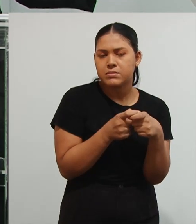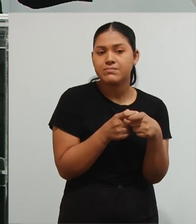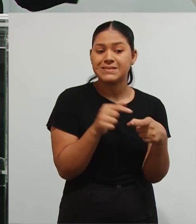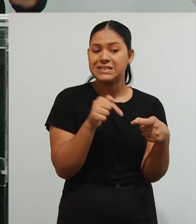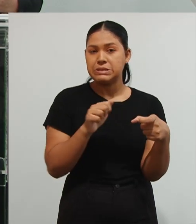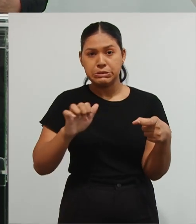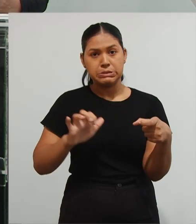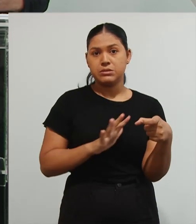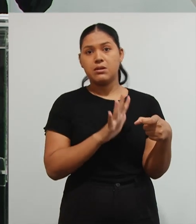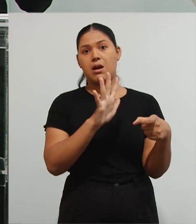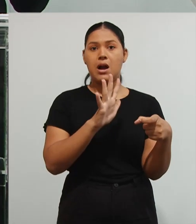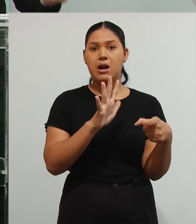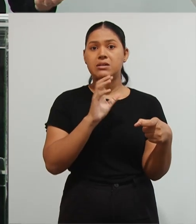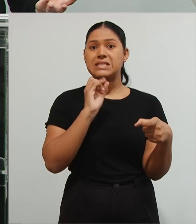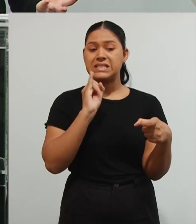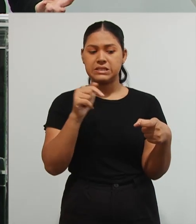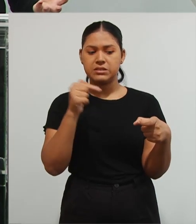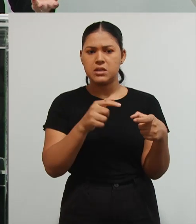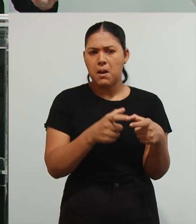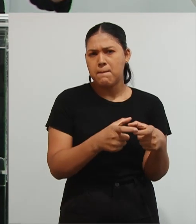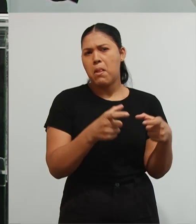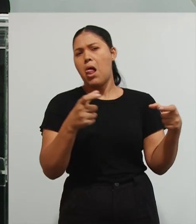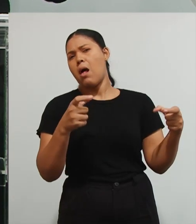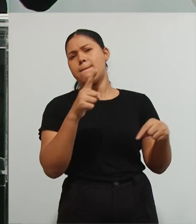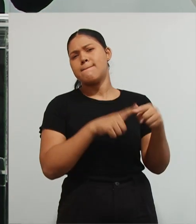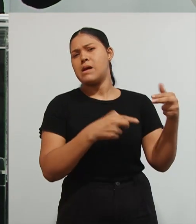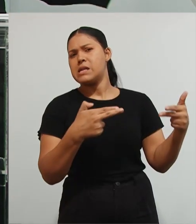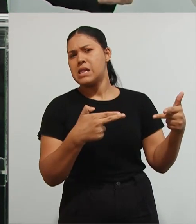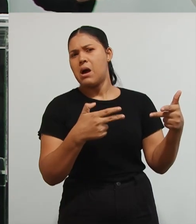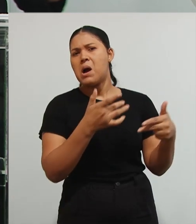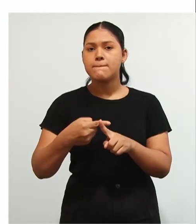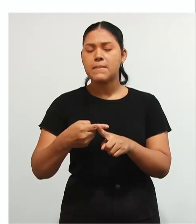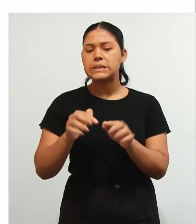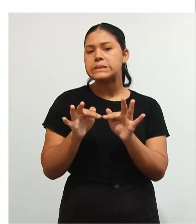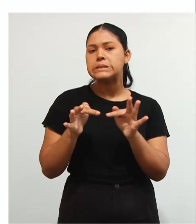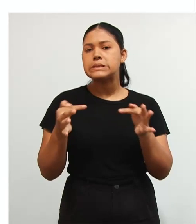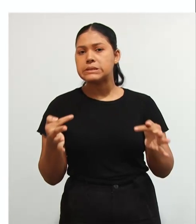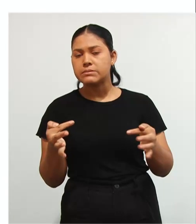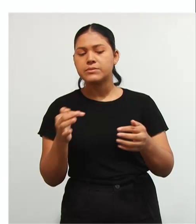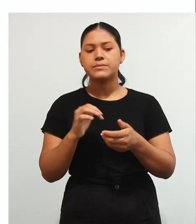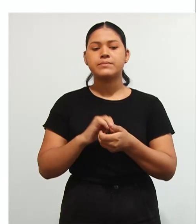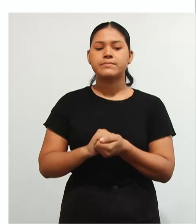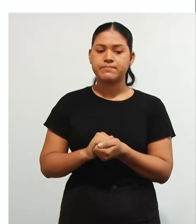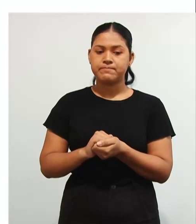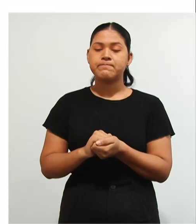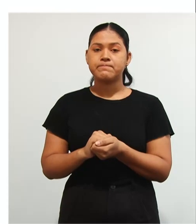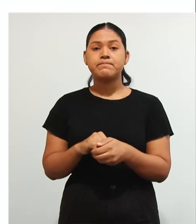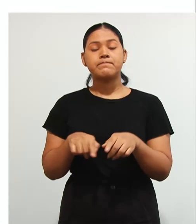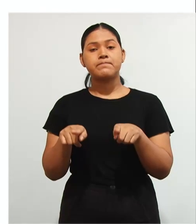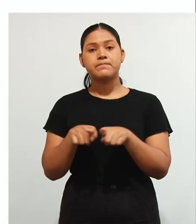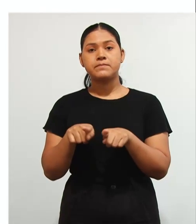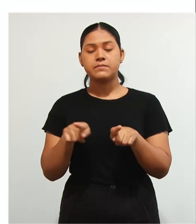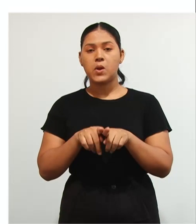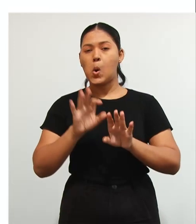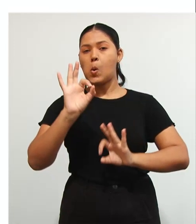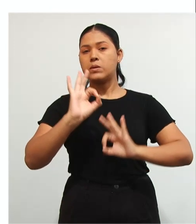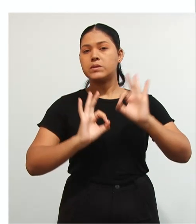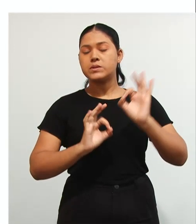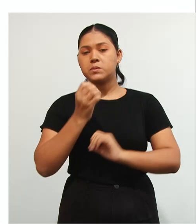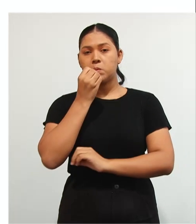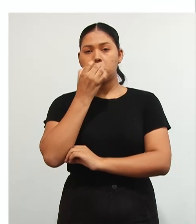determinar que alguns fatores produtivos vão ser deslocados para produzir um produto quando esse produto está tendo uma maior procura, ou seja, uma maior